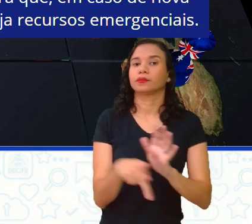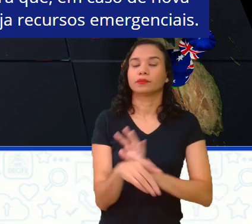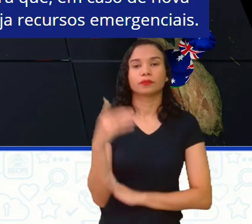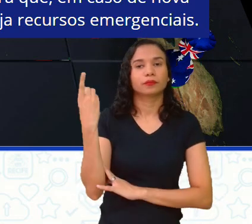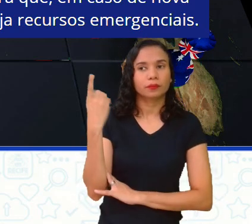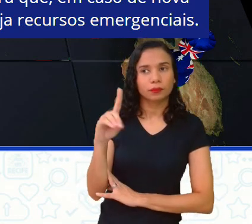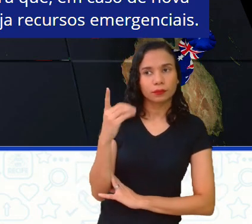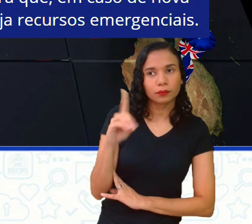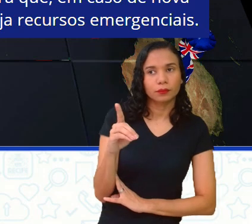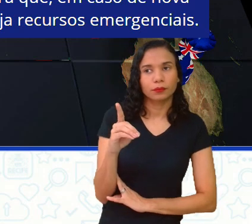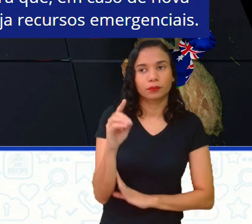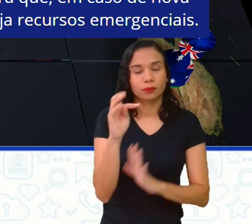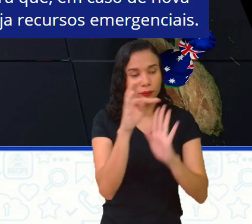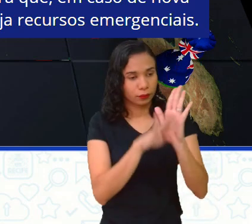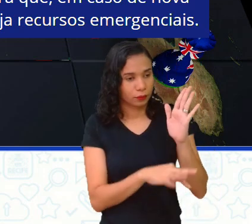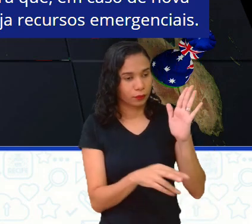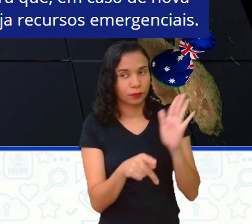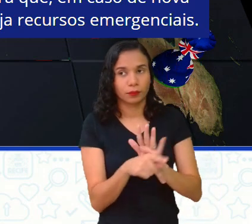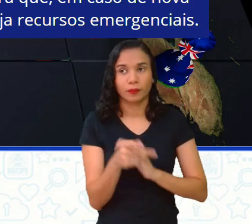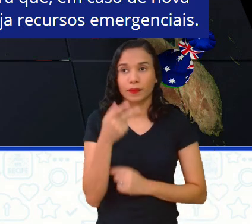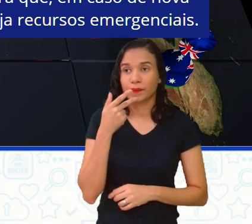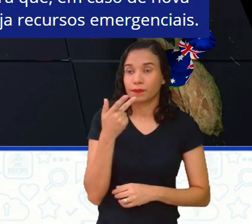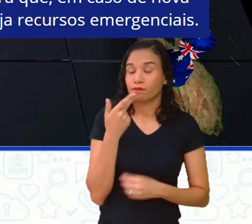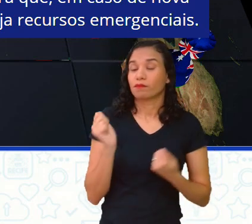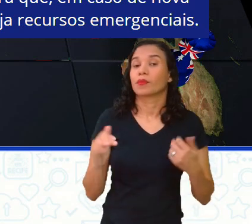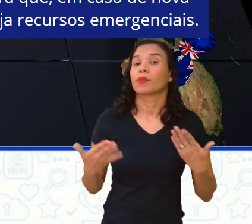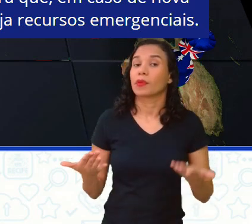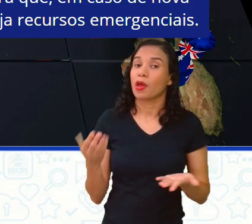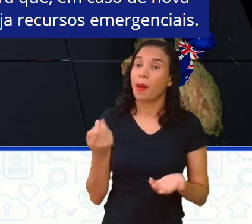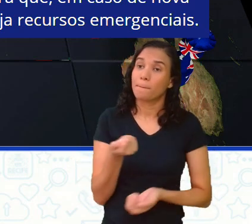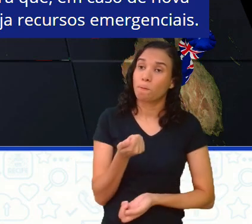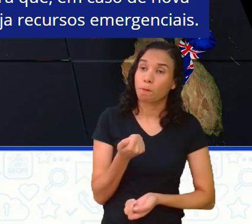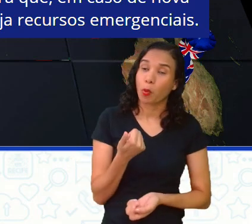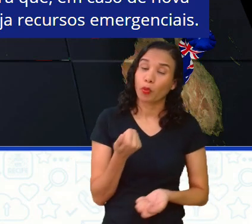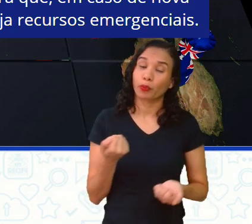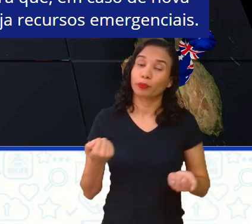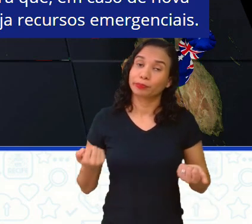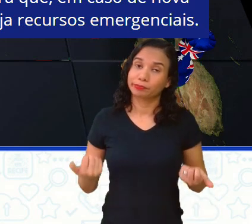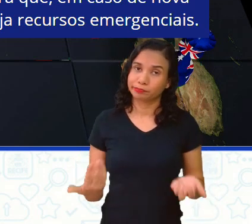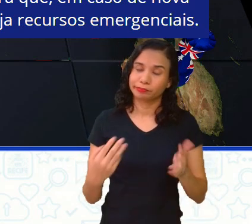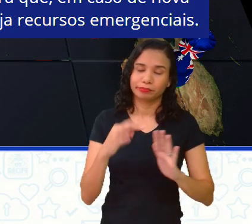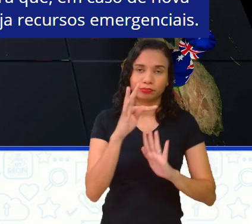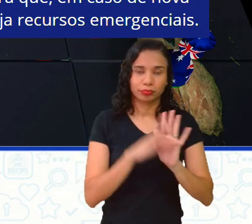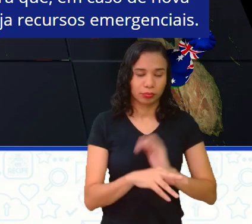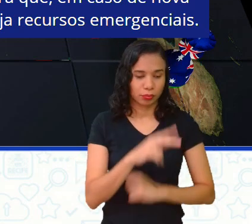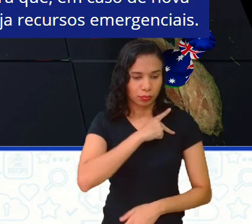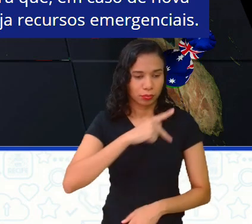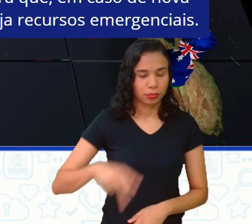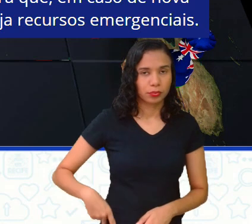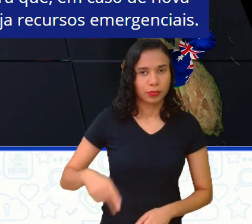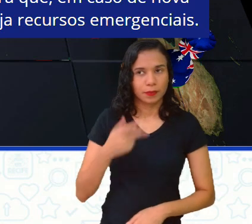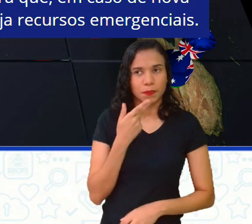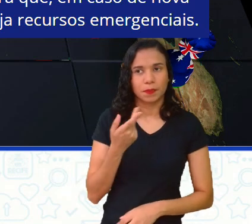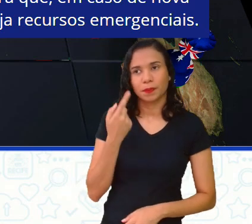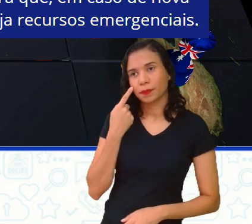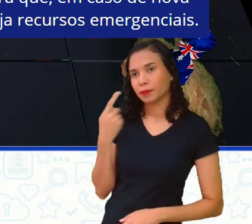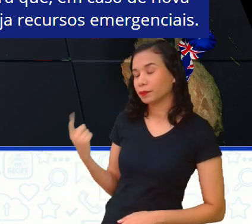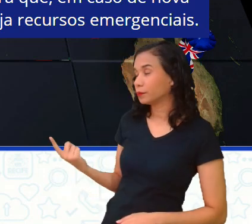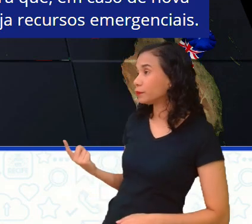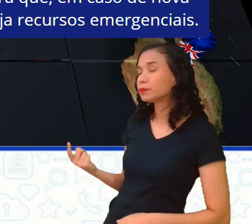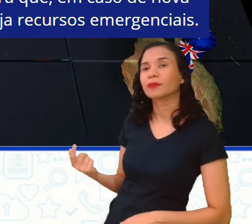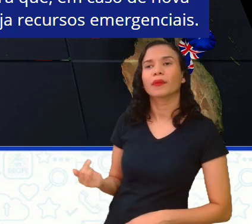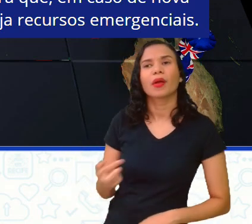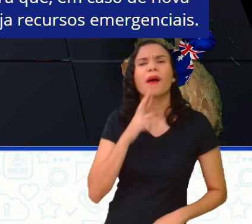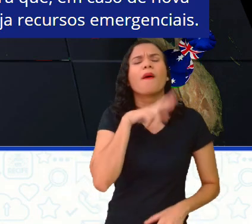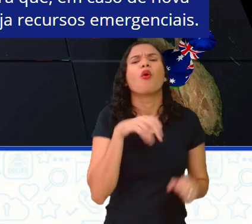dólares. E pelo texto mesmo a gente já sabe que é insuficiente, né? O próprio presidente da Indonésia fala. Será que a